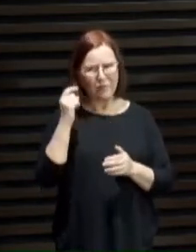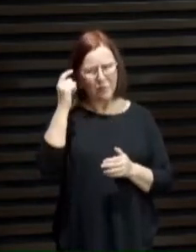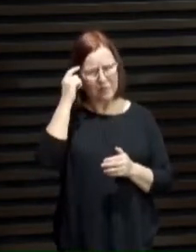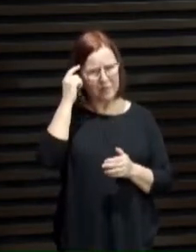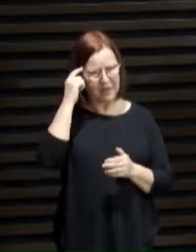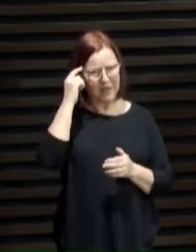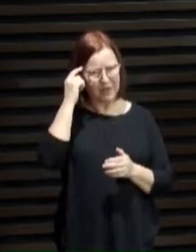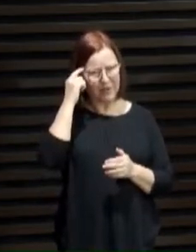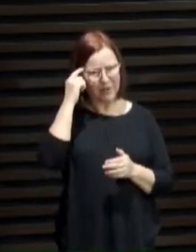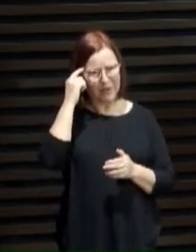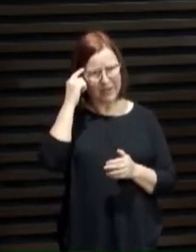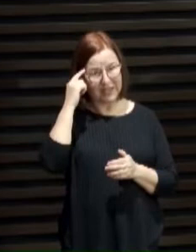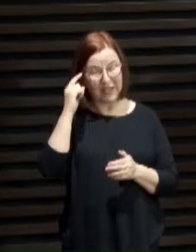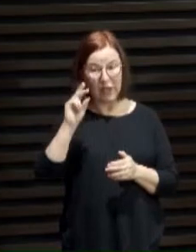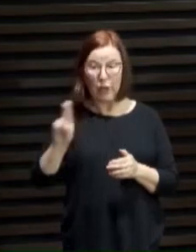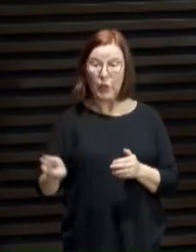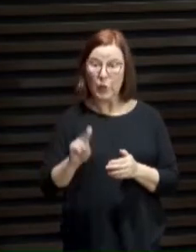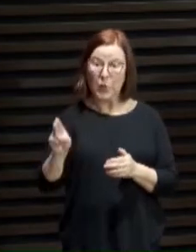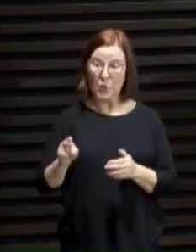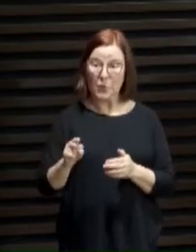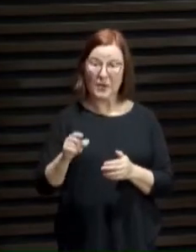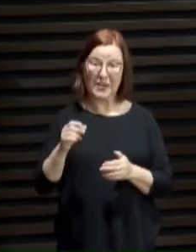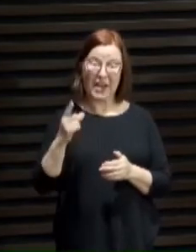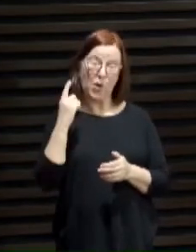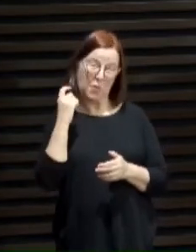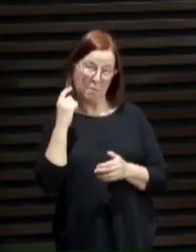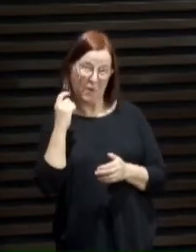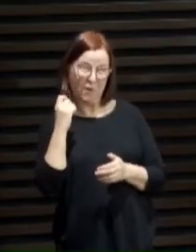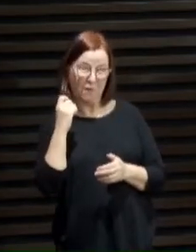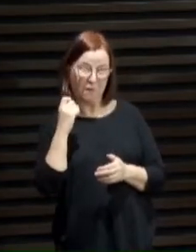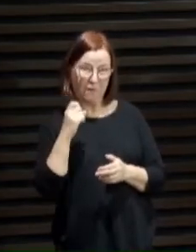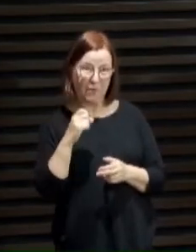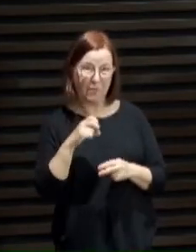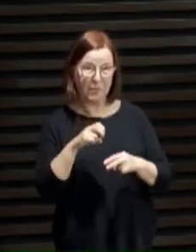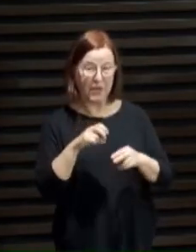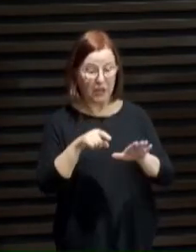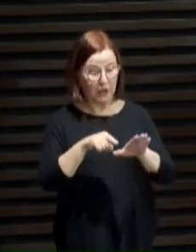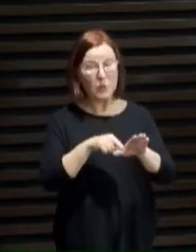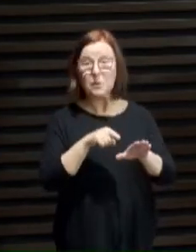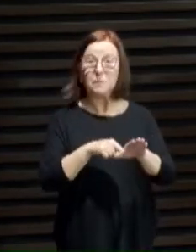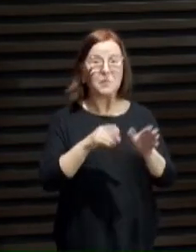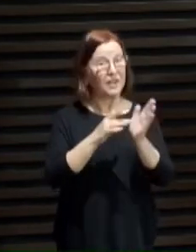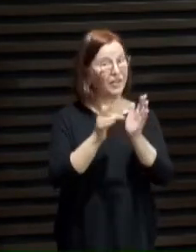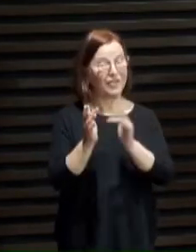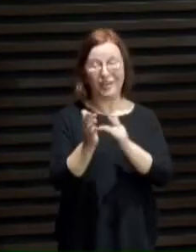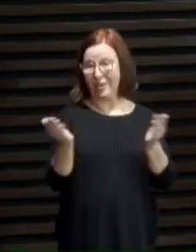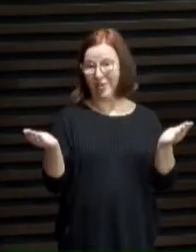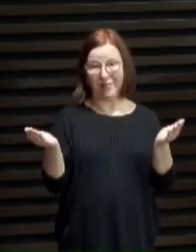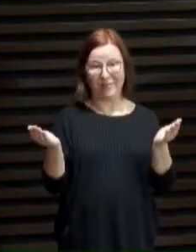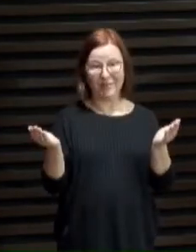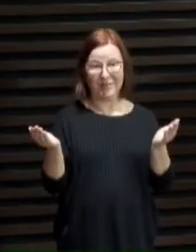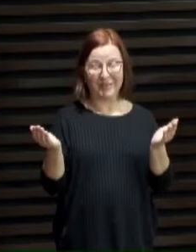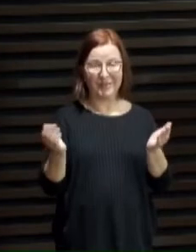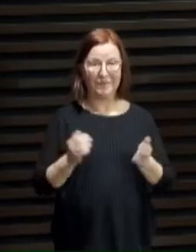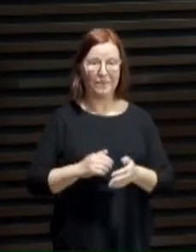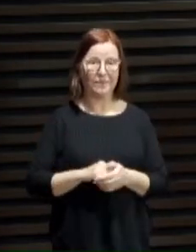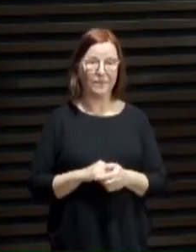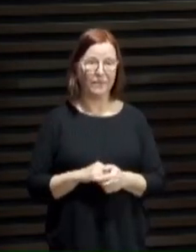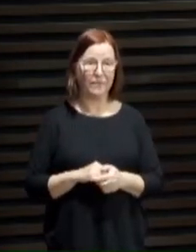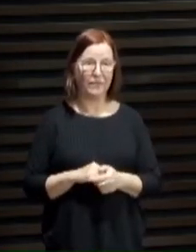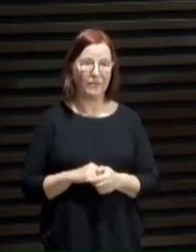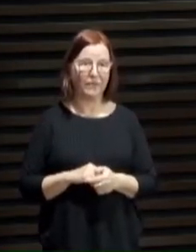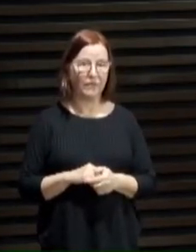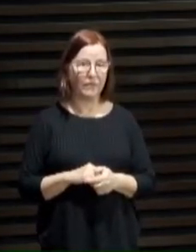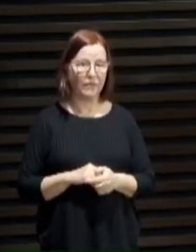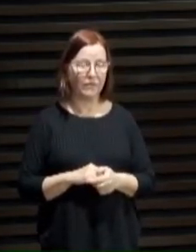vou dobrar meus joelhos, vou chorar, vou lavar os pés dele, vou enxugar com meus cabelos. Não, se fosse isso, ela ia já com a toalhinha aqui, né? Porque ela não precisaria